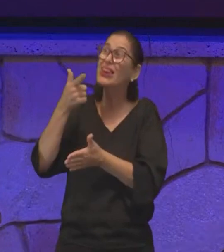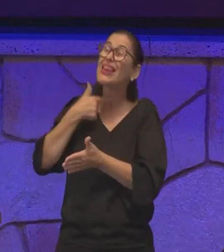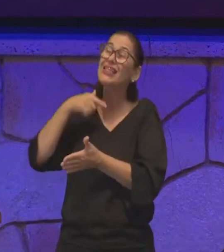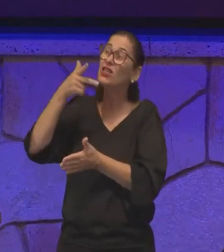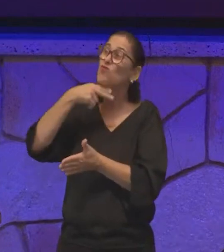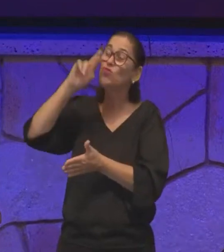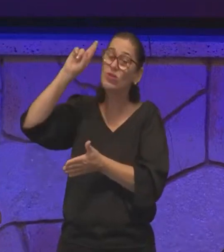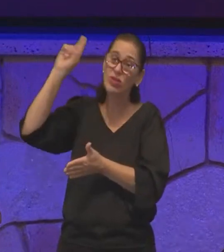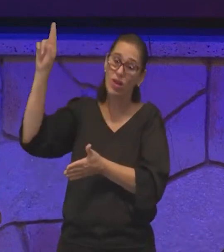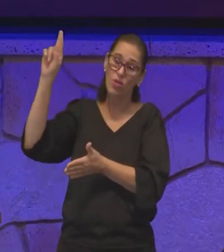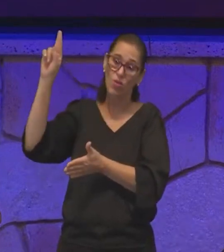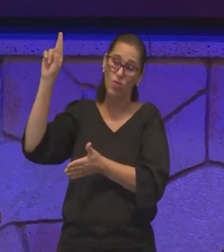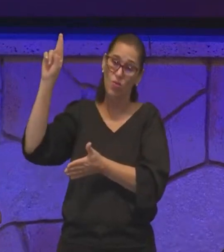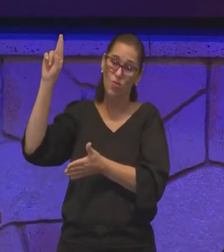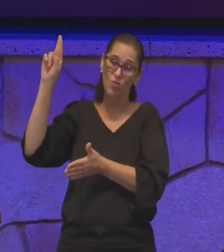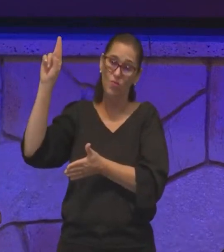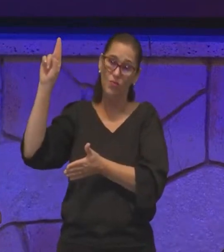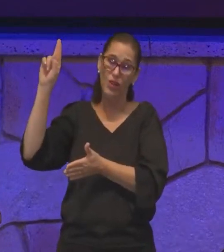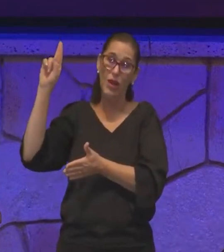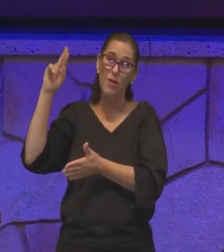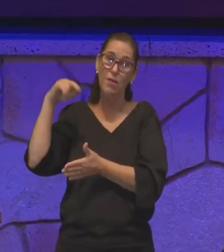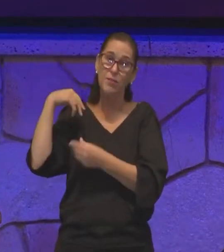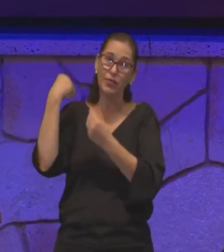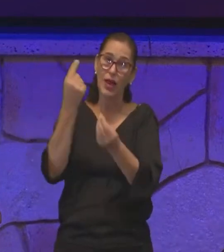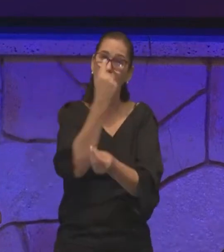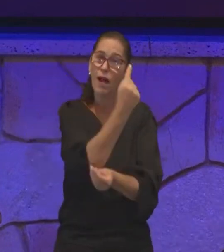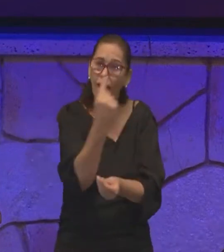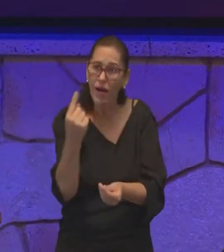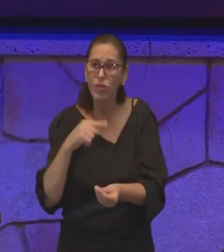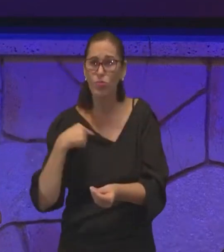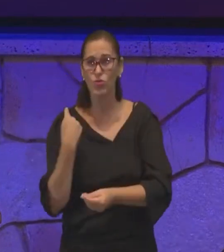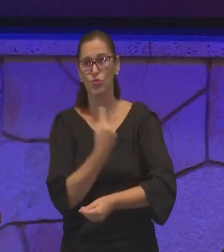Senhor, que vem dele para cada um de nós.